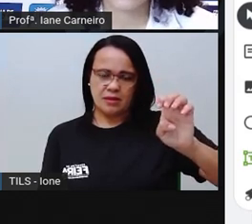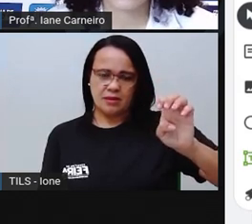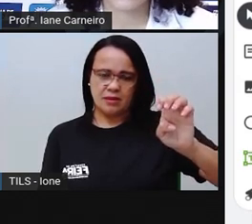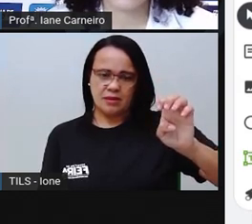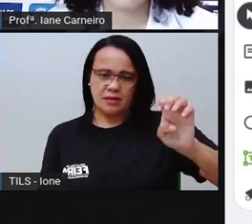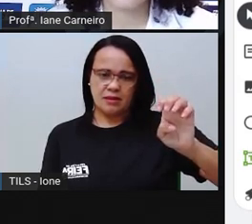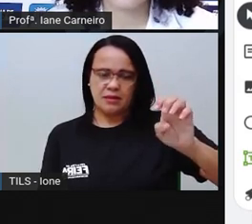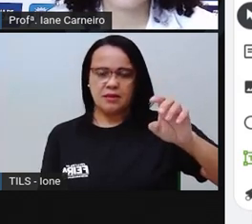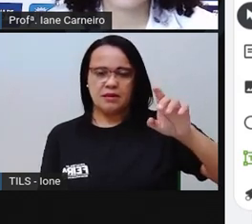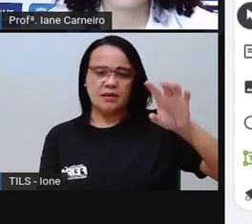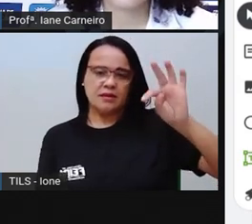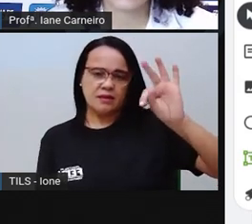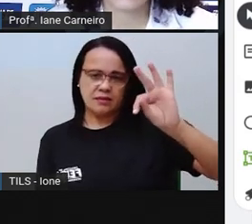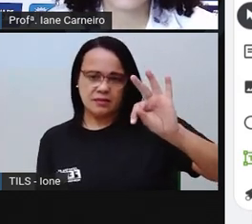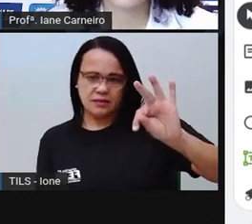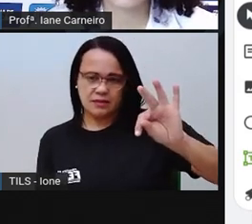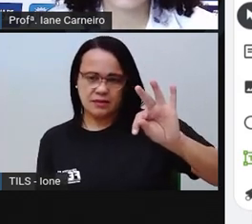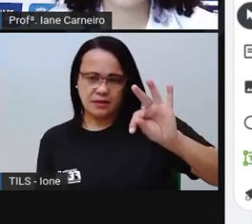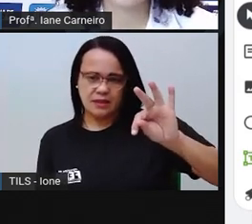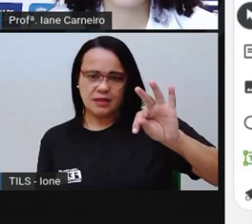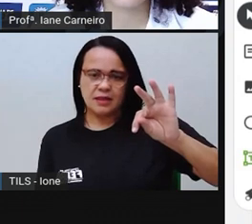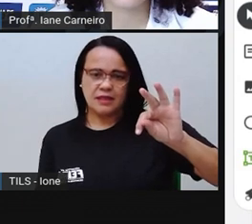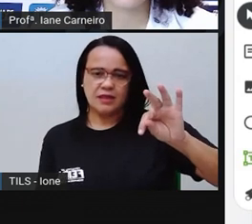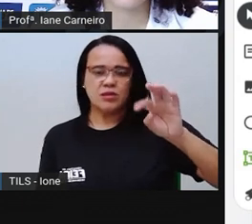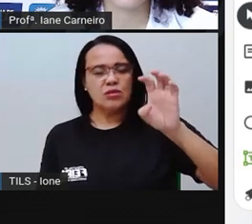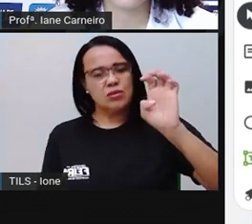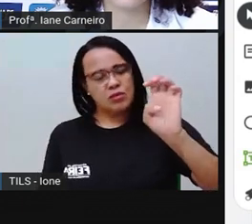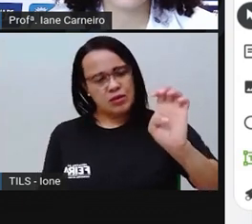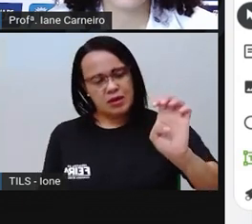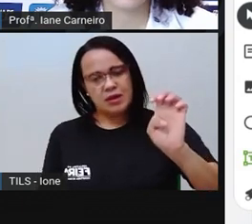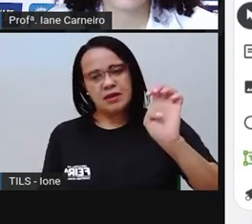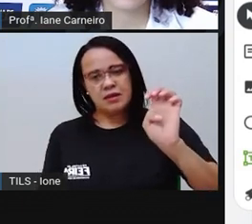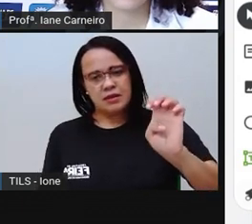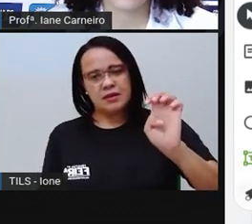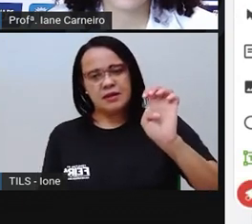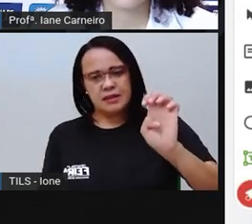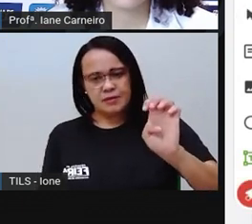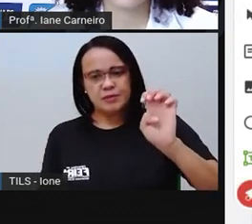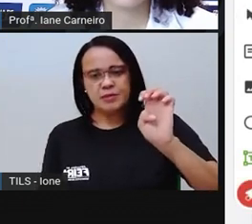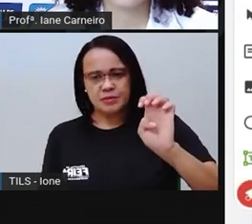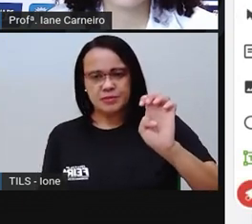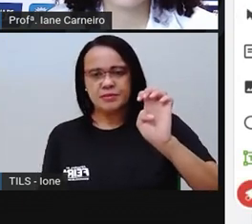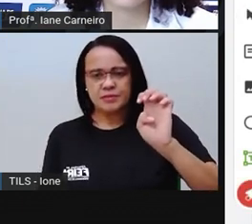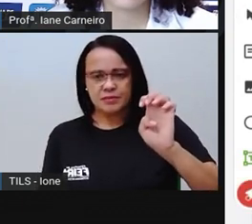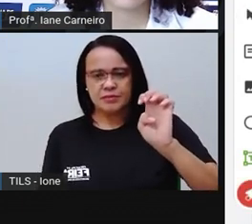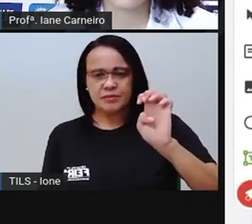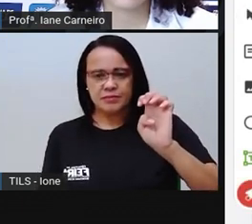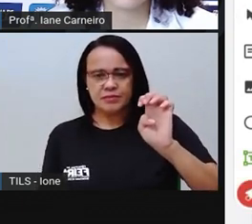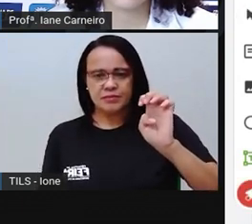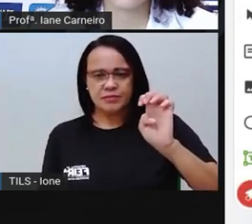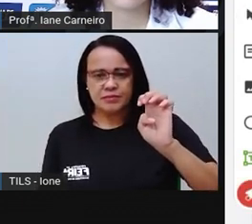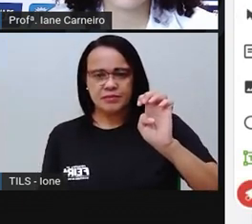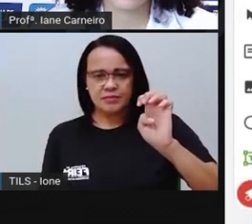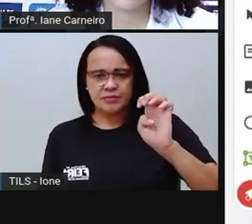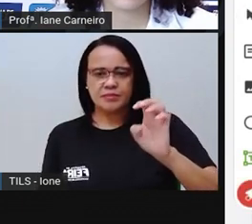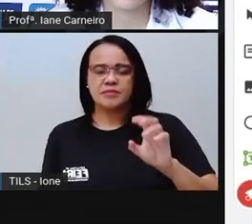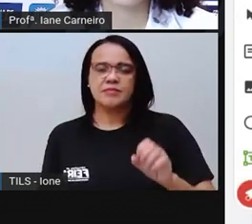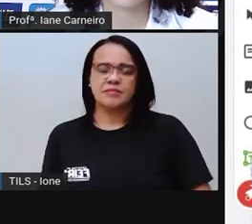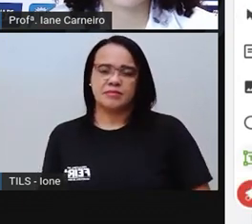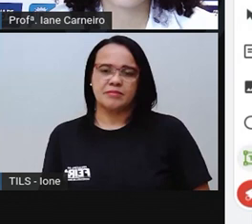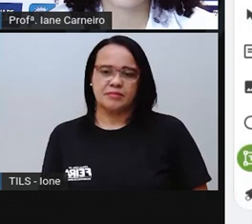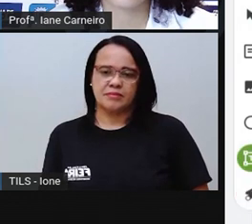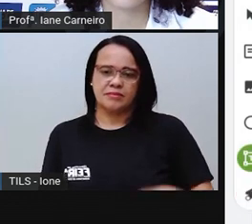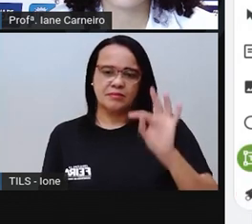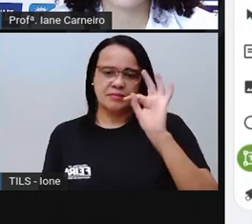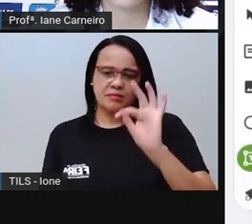só a letra T? Não, né? É o T junto com o E, ó. T, E.